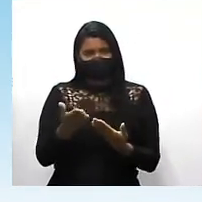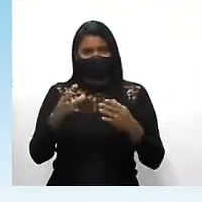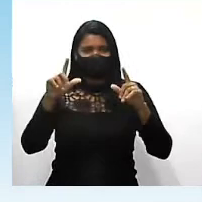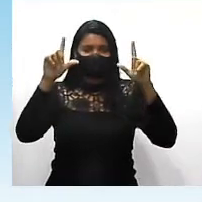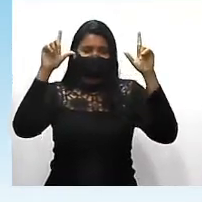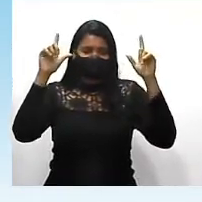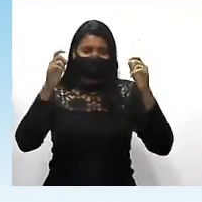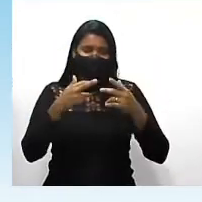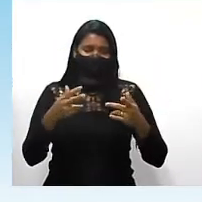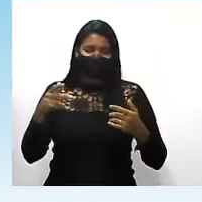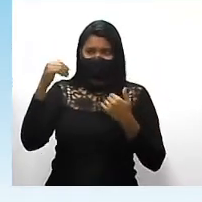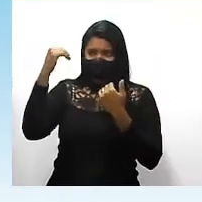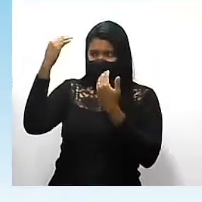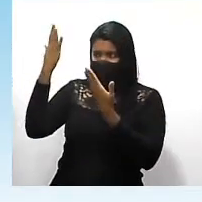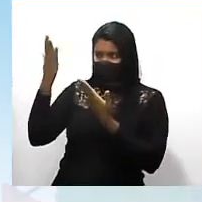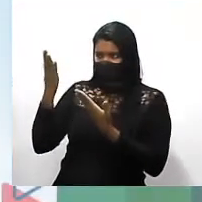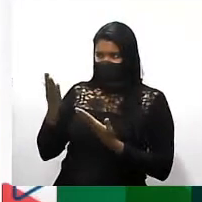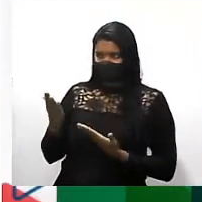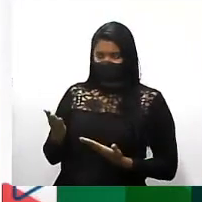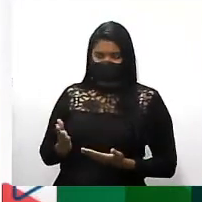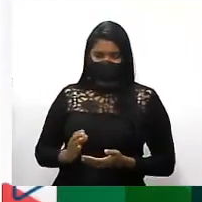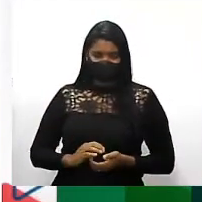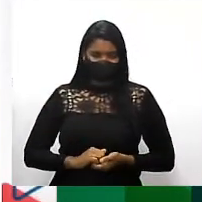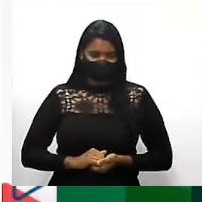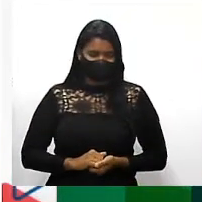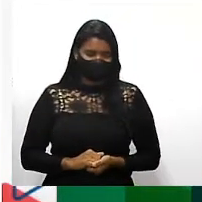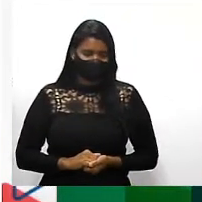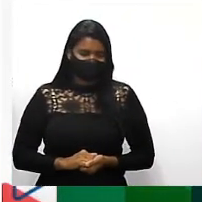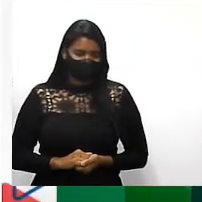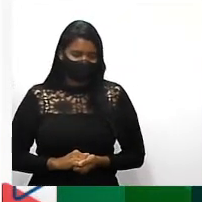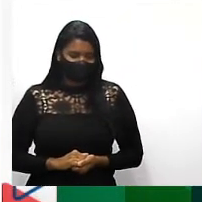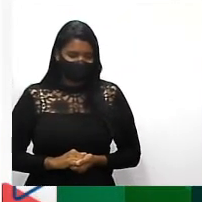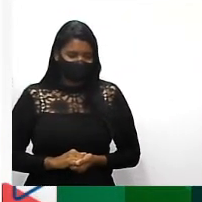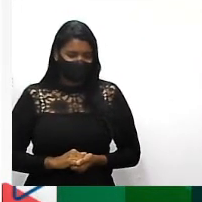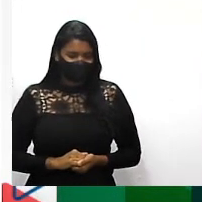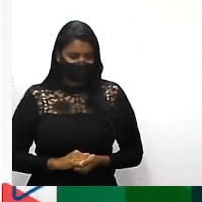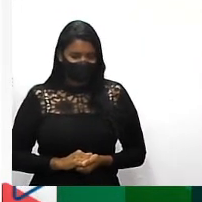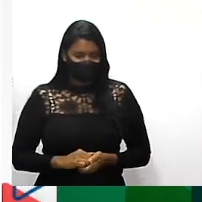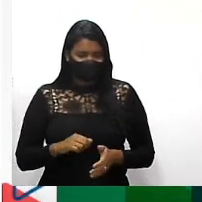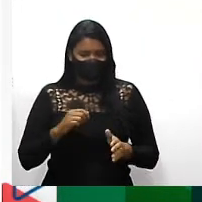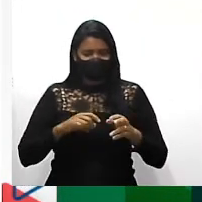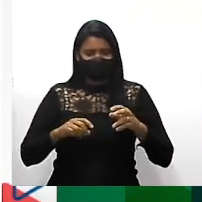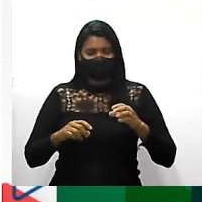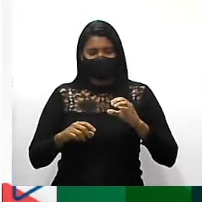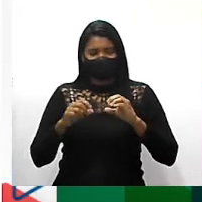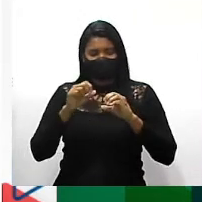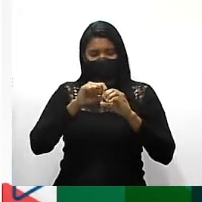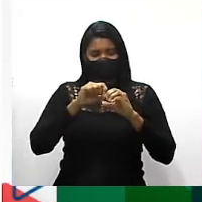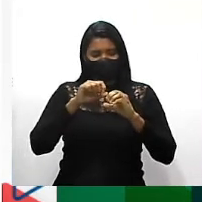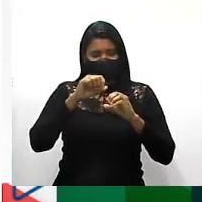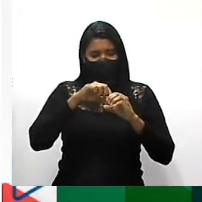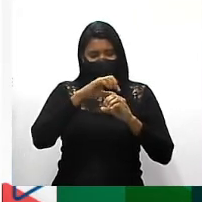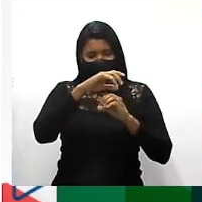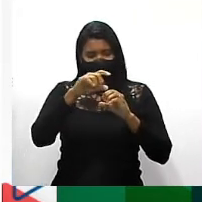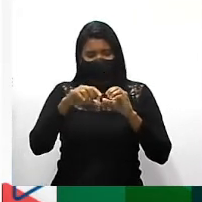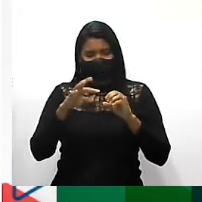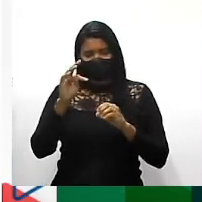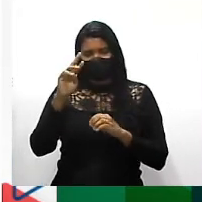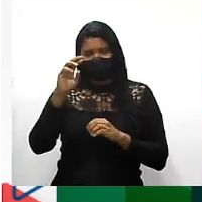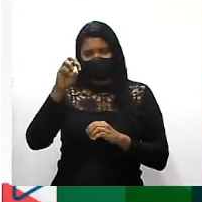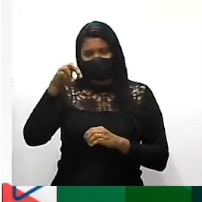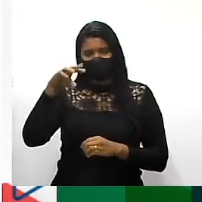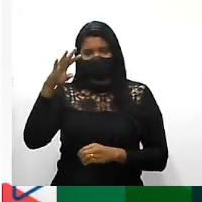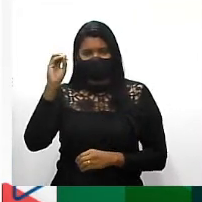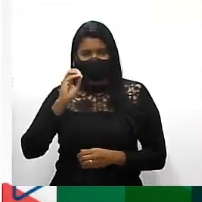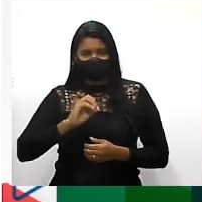desses detalhes. Vamos começar aqui a questão das células tronco, como vocês podem ver aí